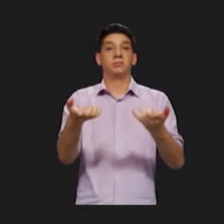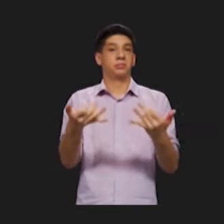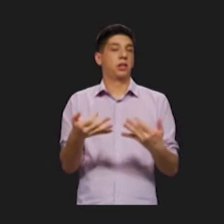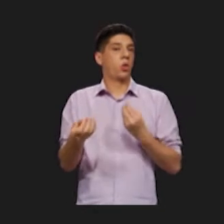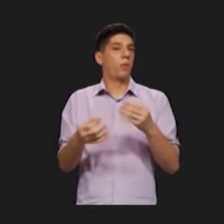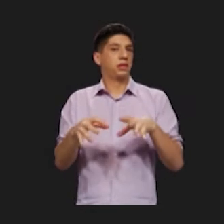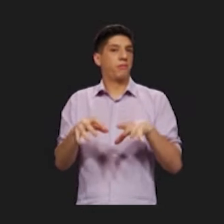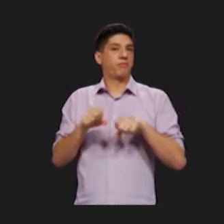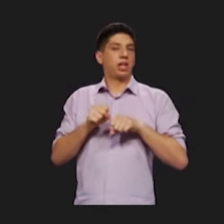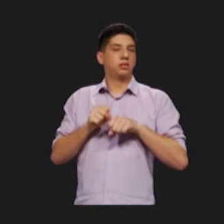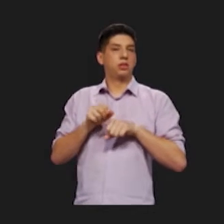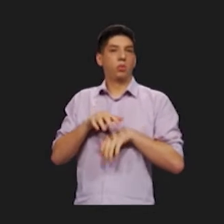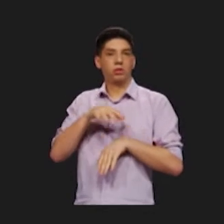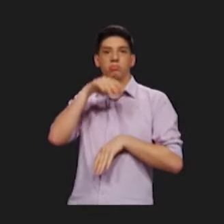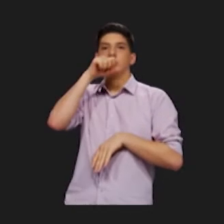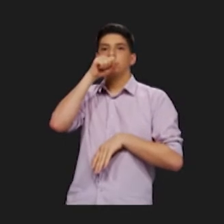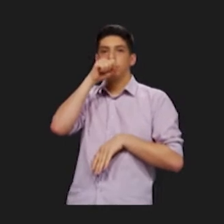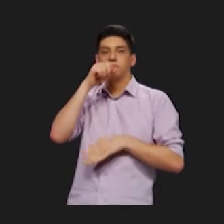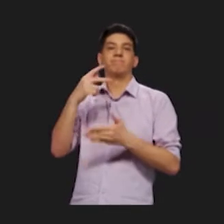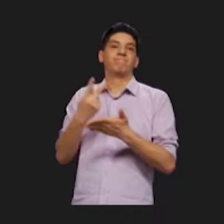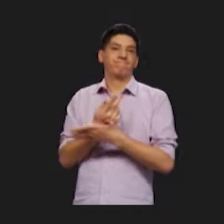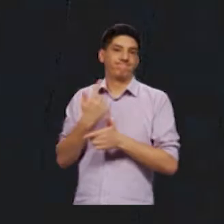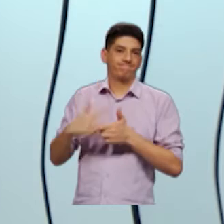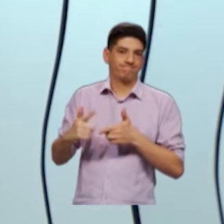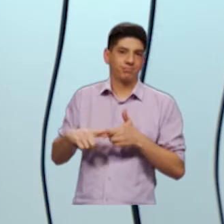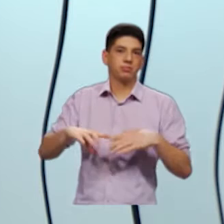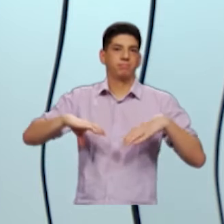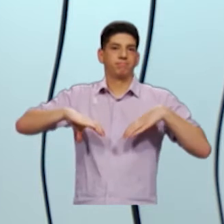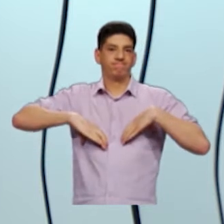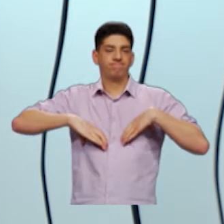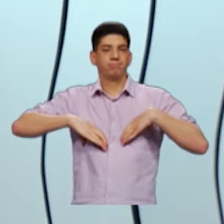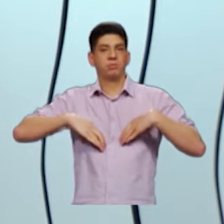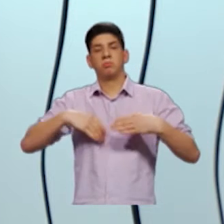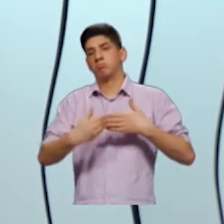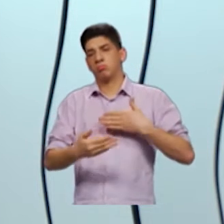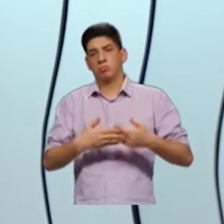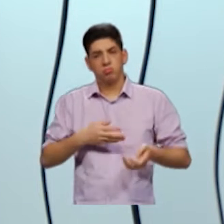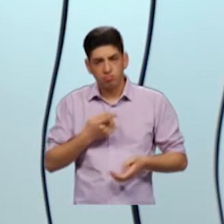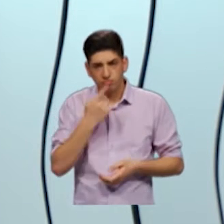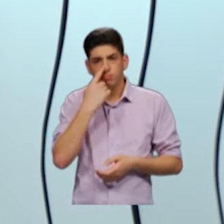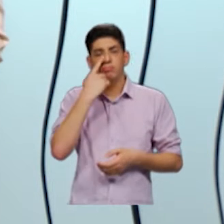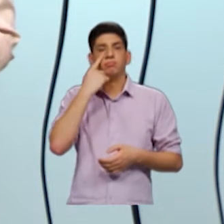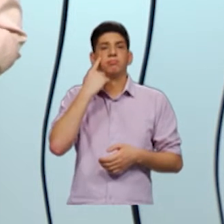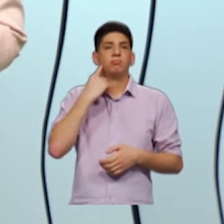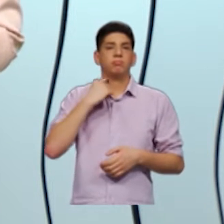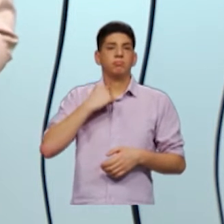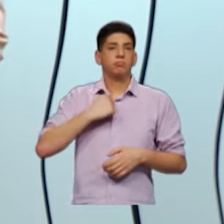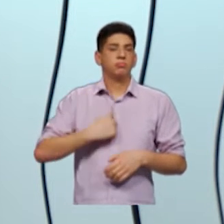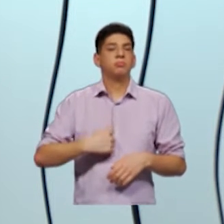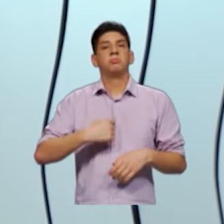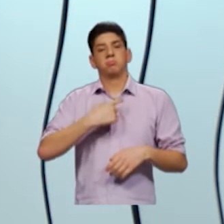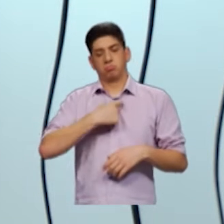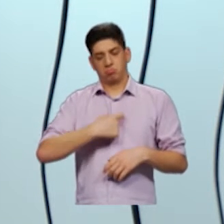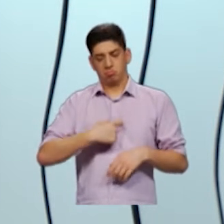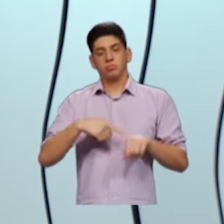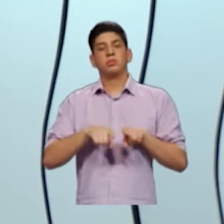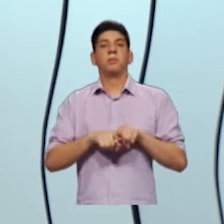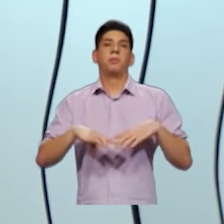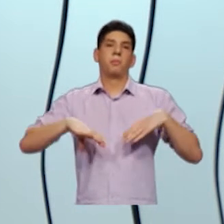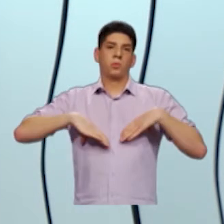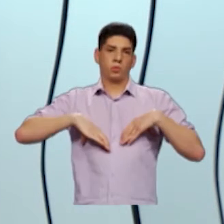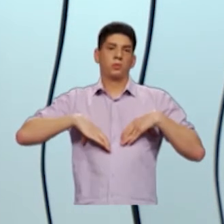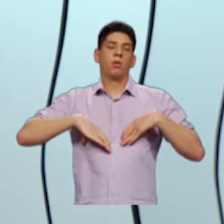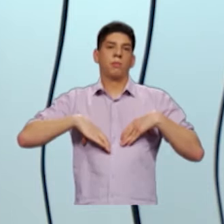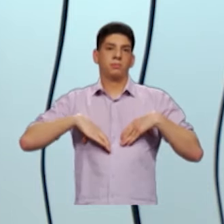nos órgãos respiratórios, seja faringe, laringe, traqueia, brônquios, bronquíolos e até o pulmão. Então, ela